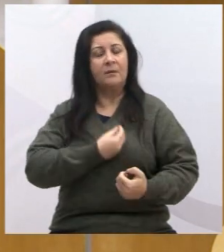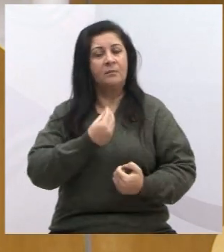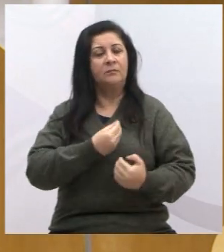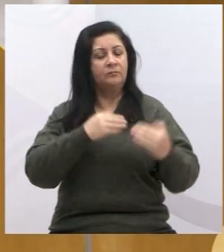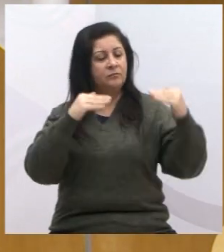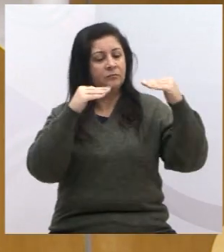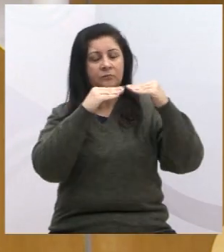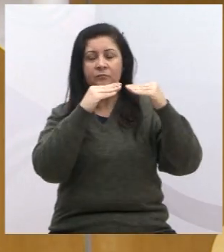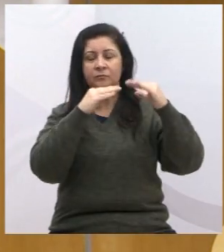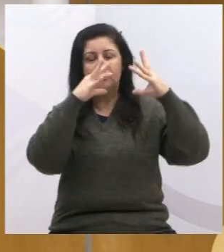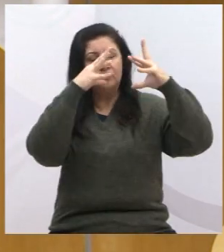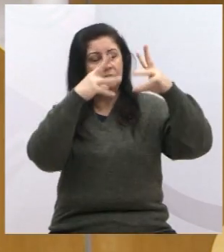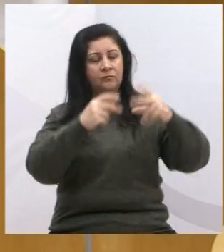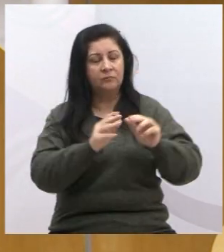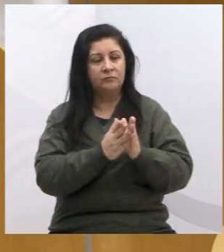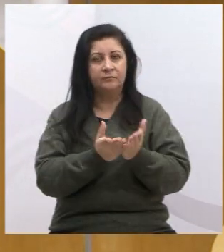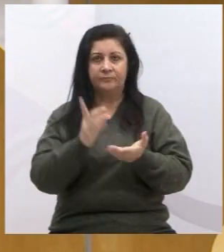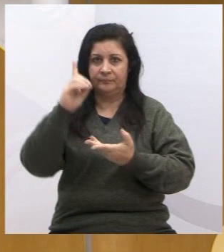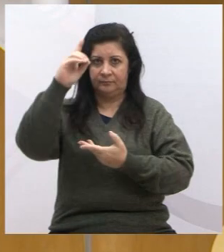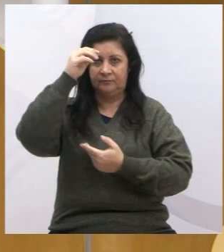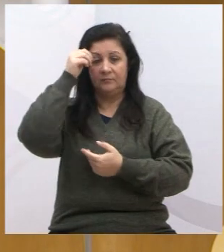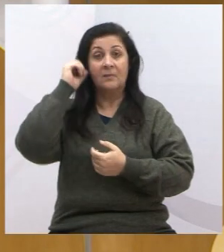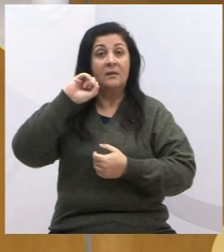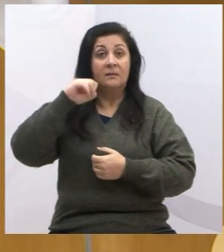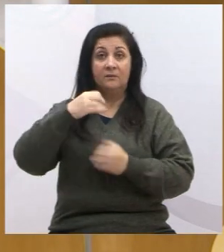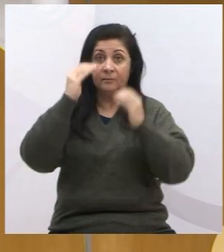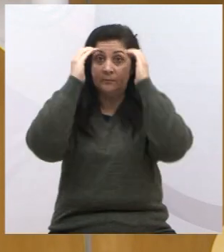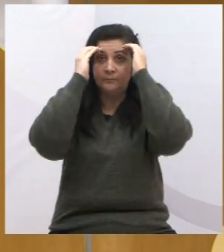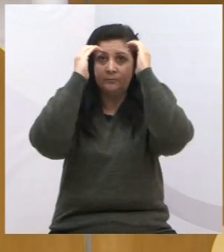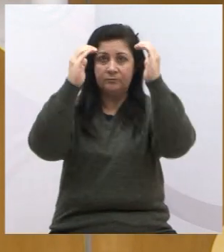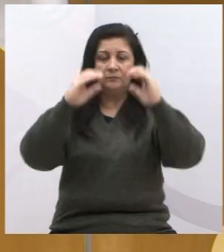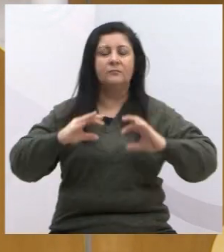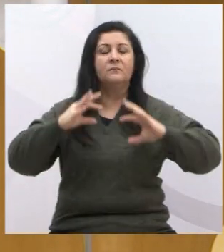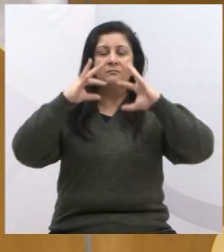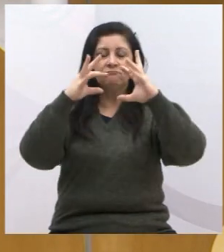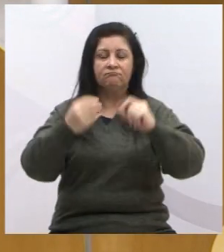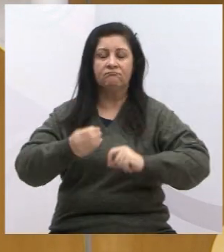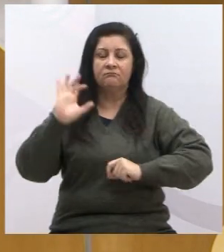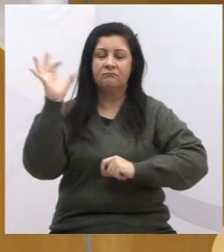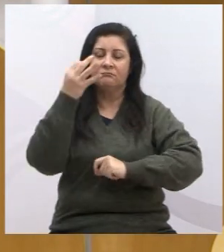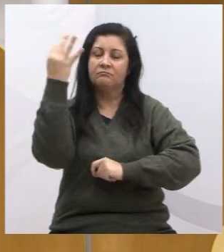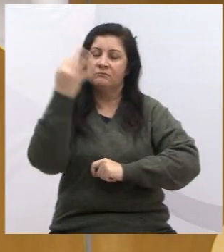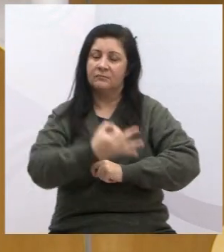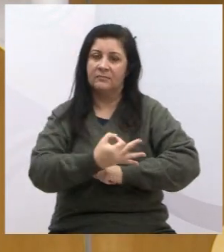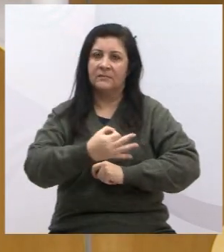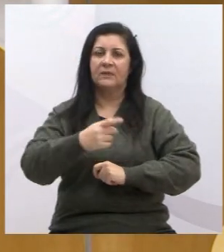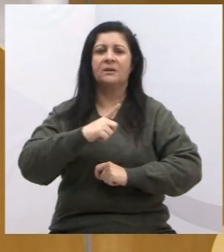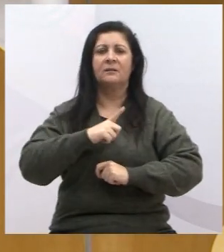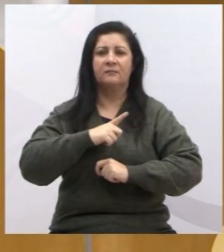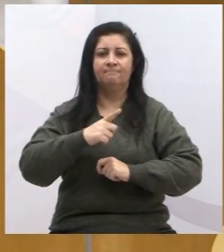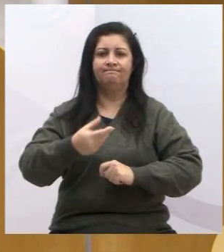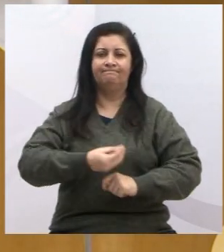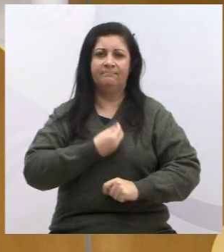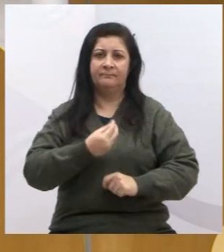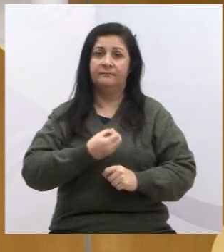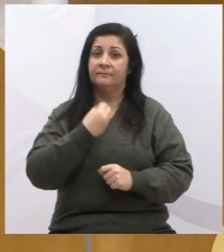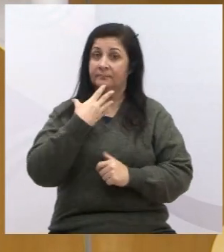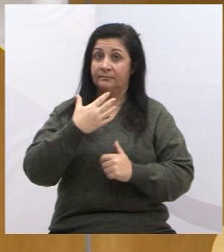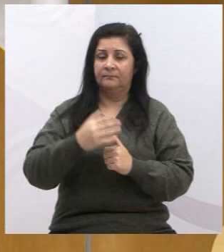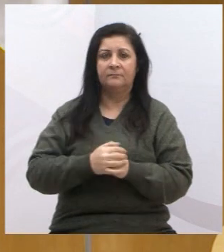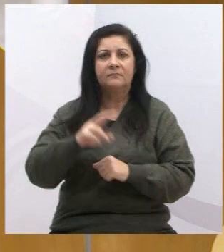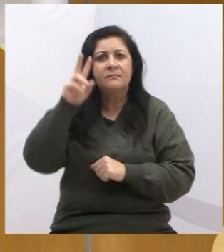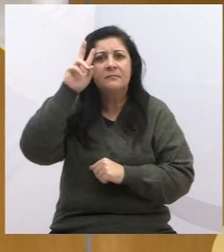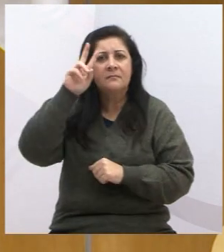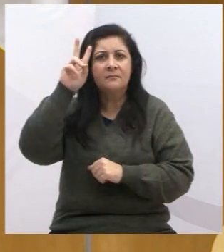acordo com tudo que está escrito nele. Se fizer isso, tudo lhe correrá bem, e você terá sucesso.